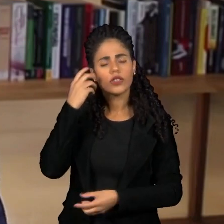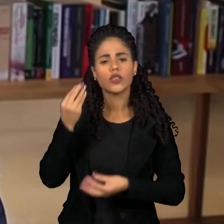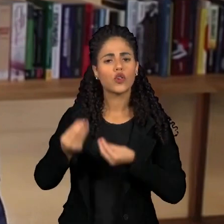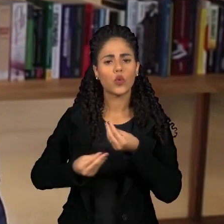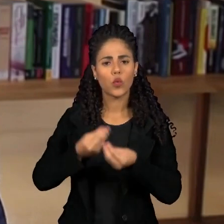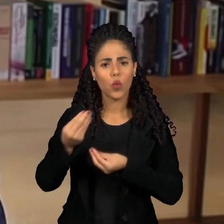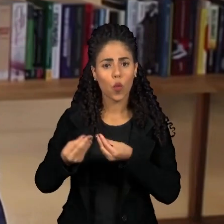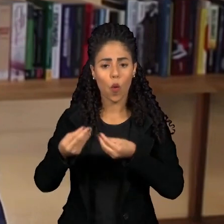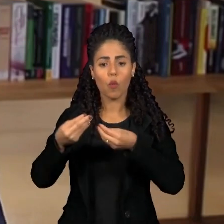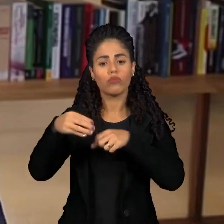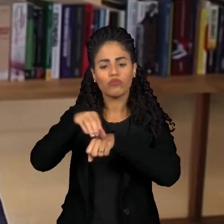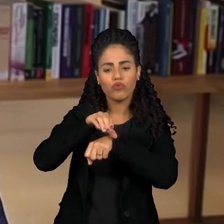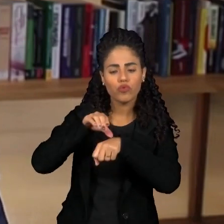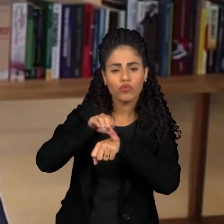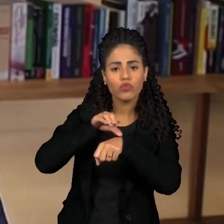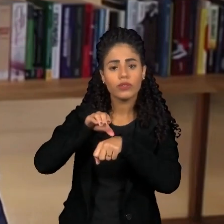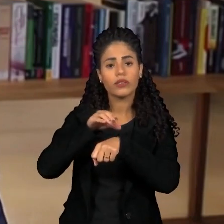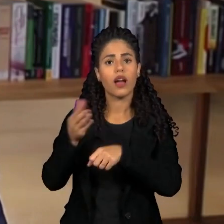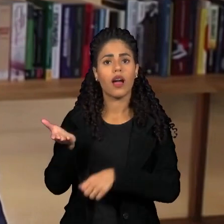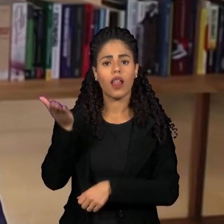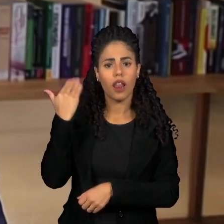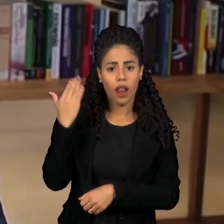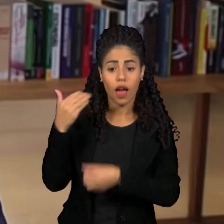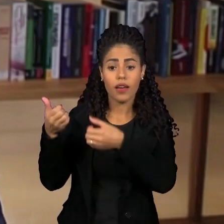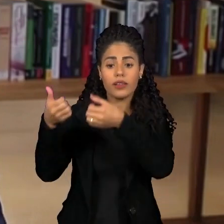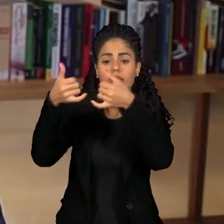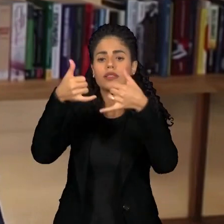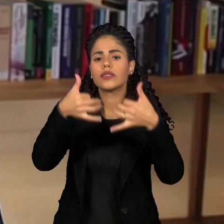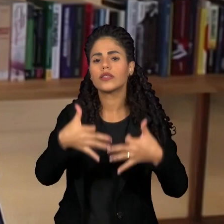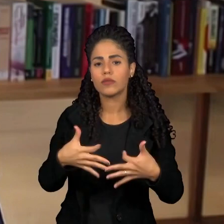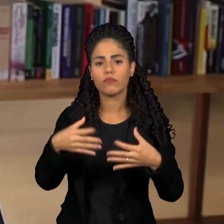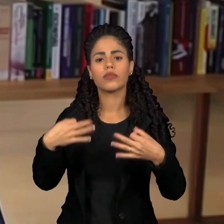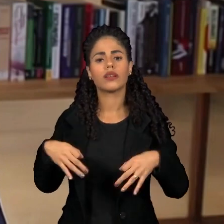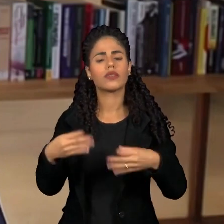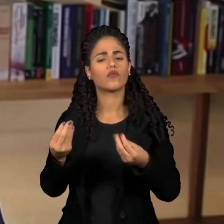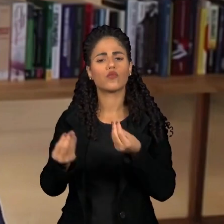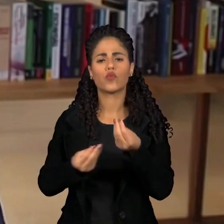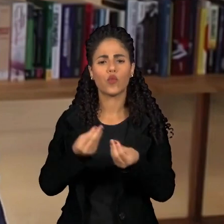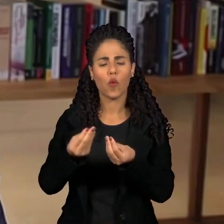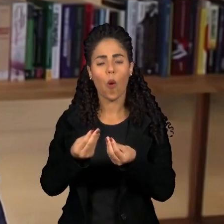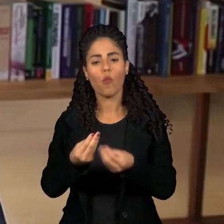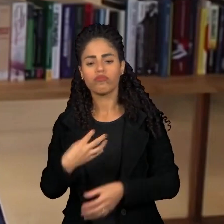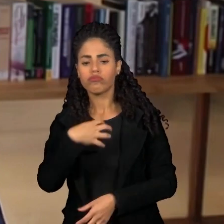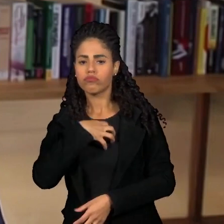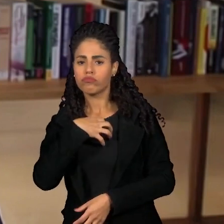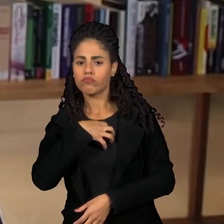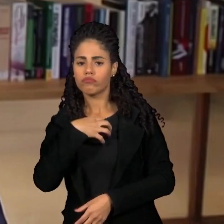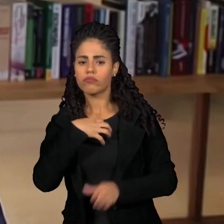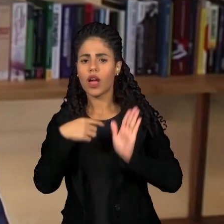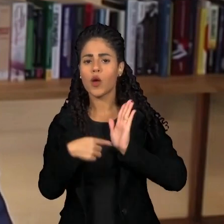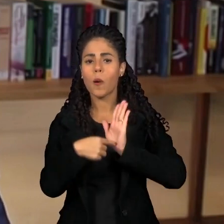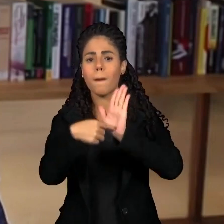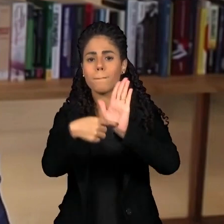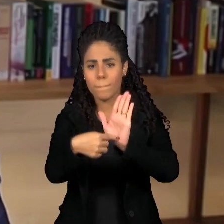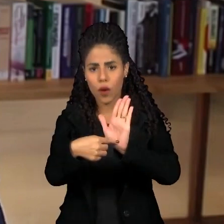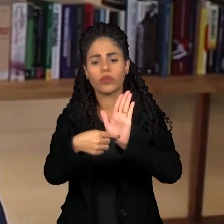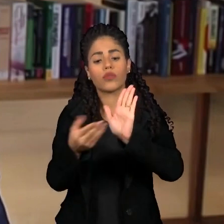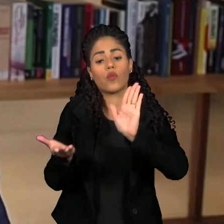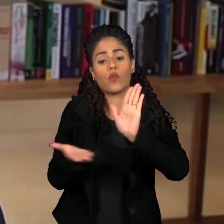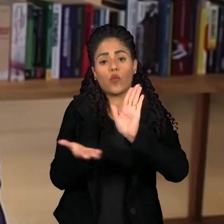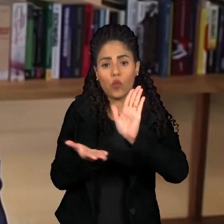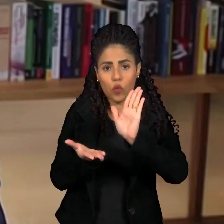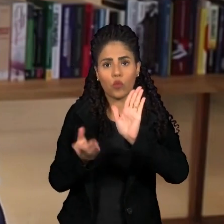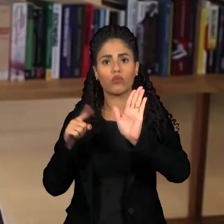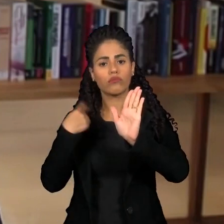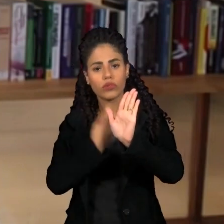a Constituinte em si de 87 e 88, ela vai contar com forças sociais muito fortemente voltadas ao que hoje nós chamaríamos de